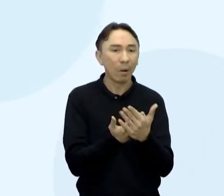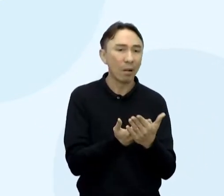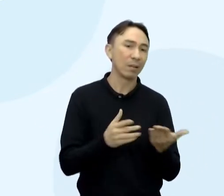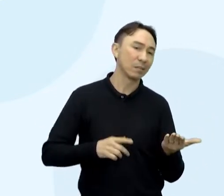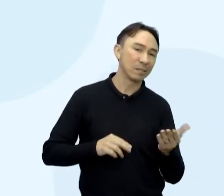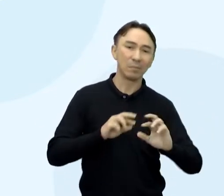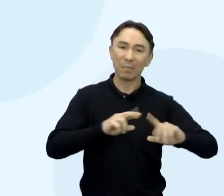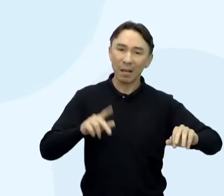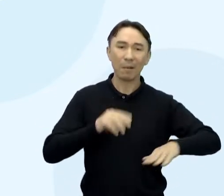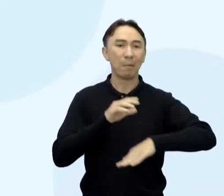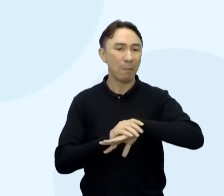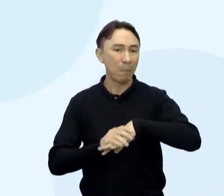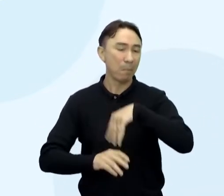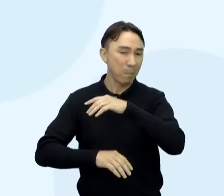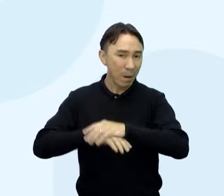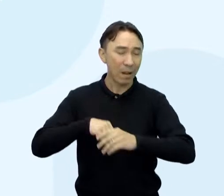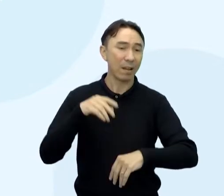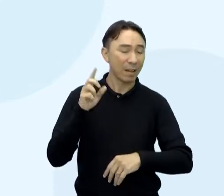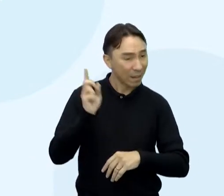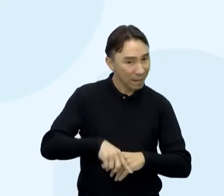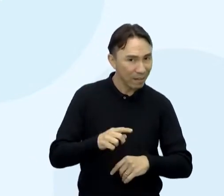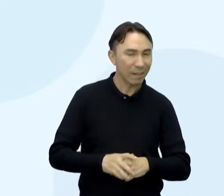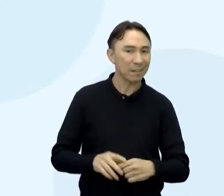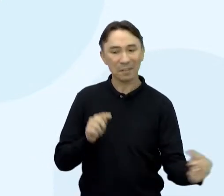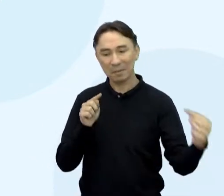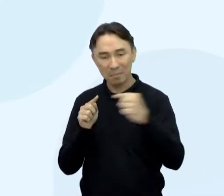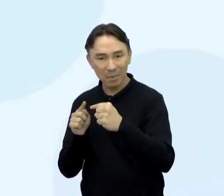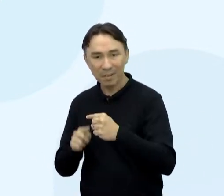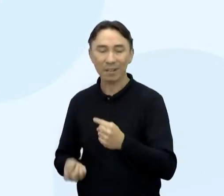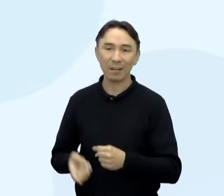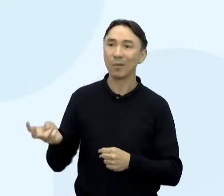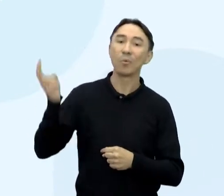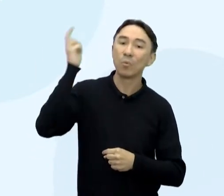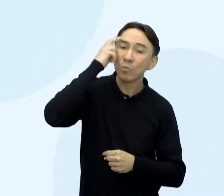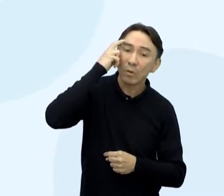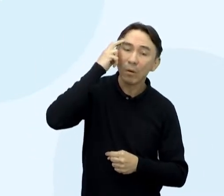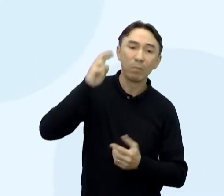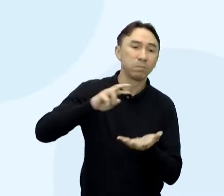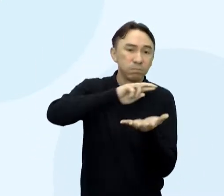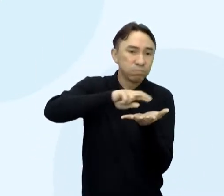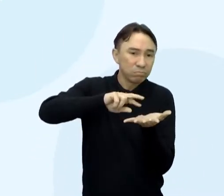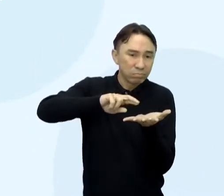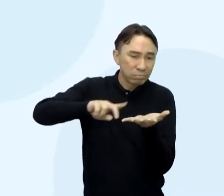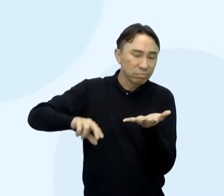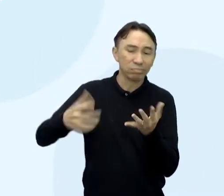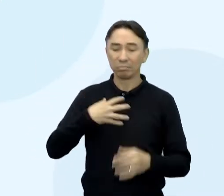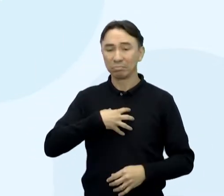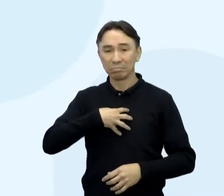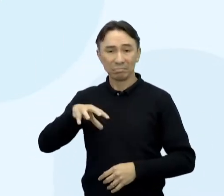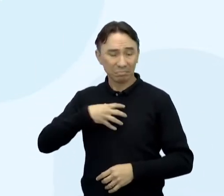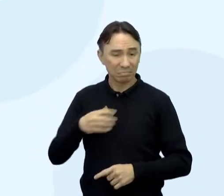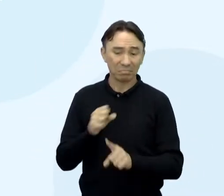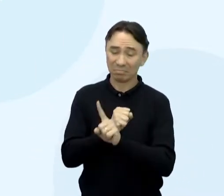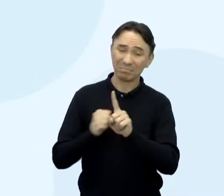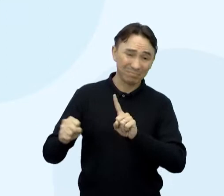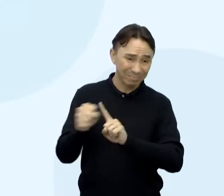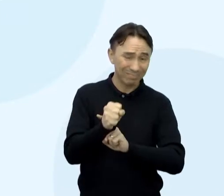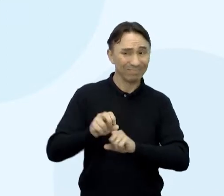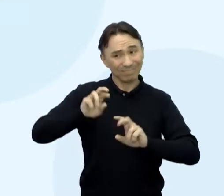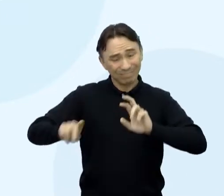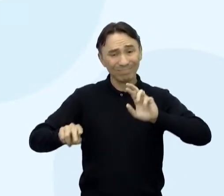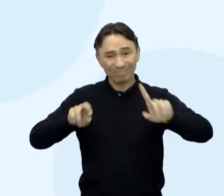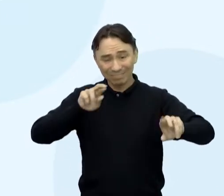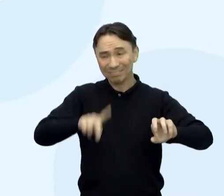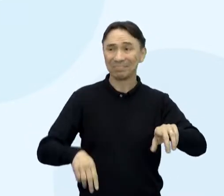a identidade e a diversidade cultural de diferentes sociedades inseridas no